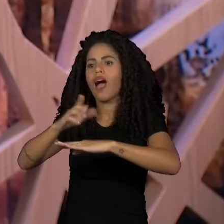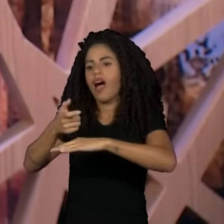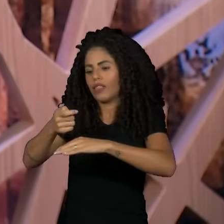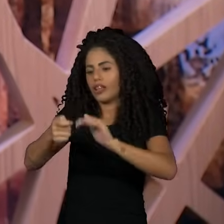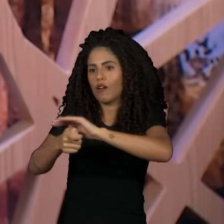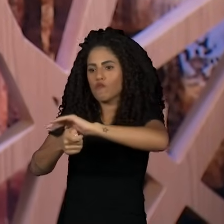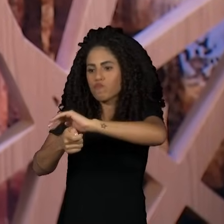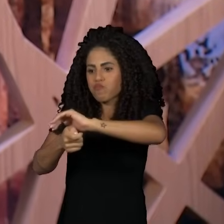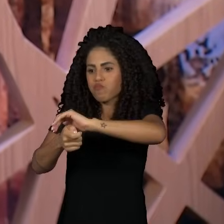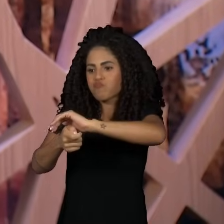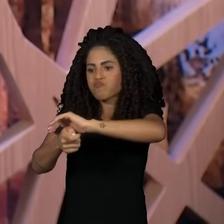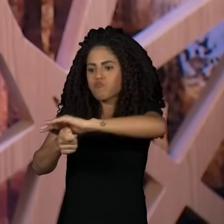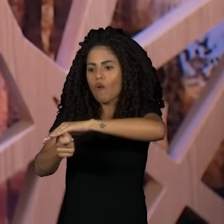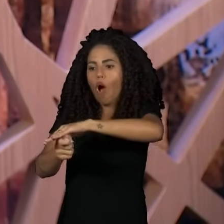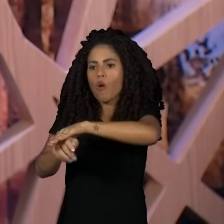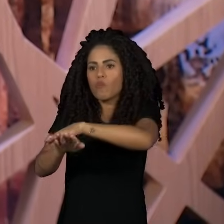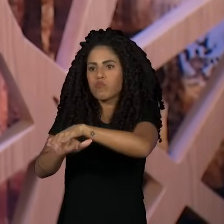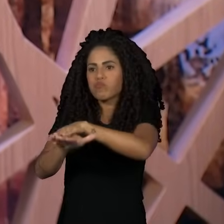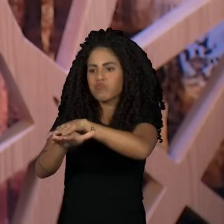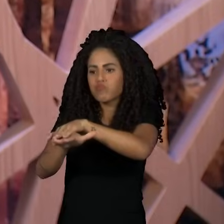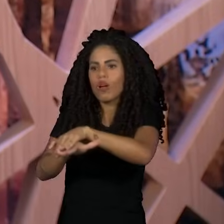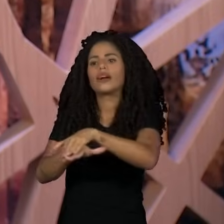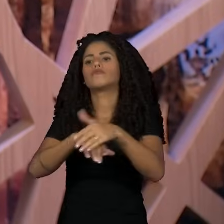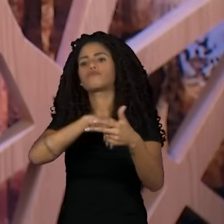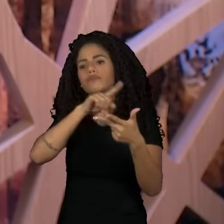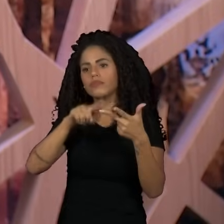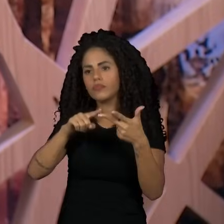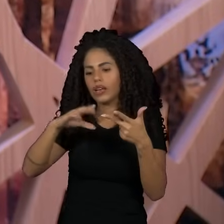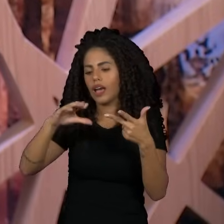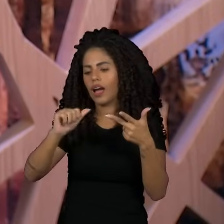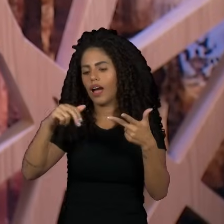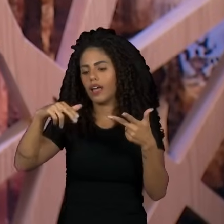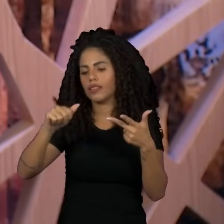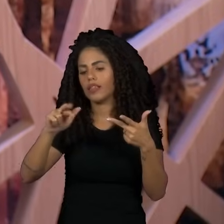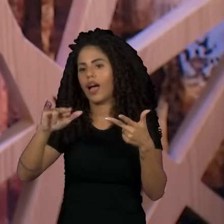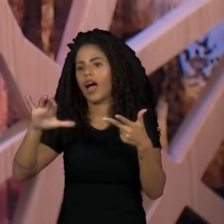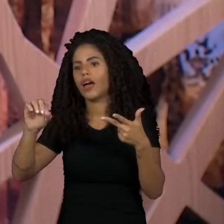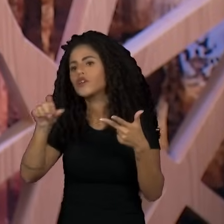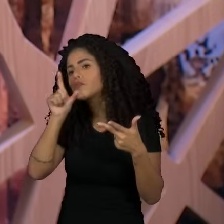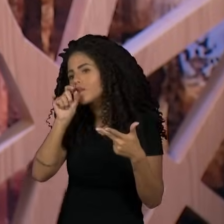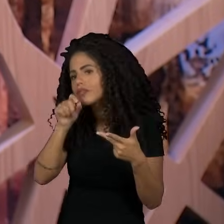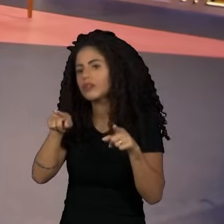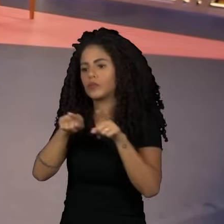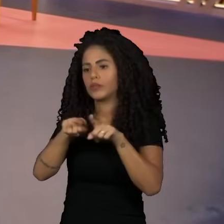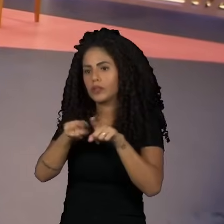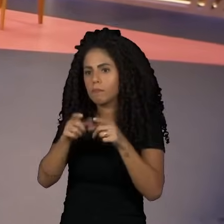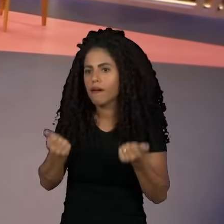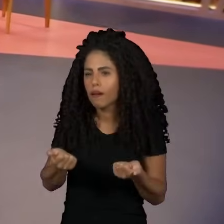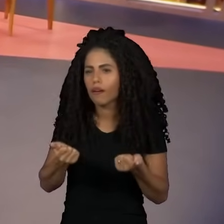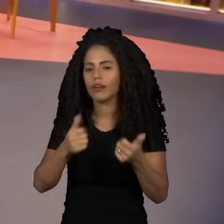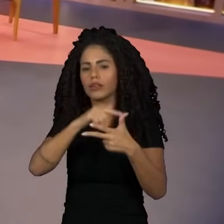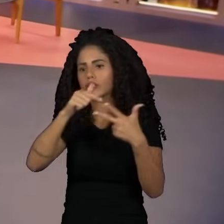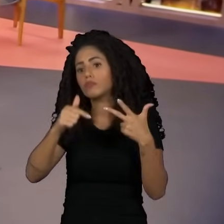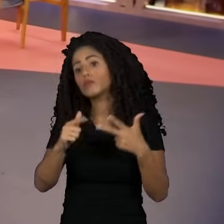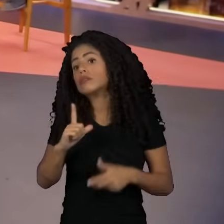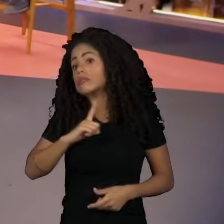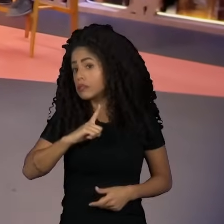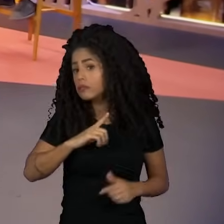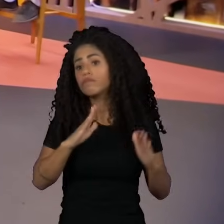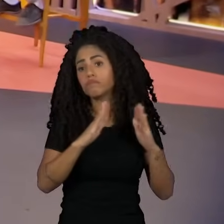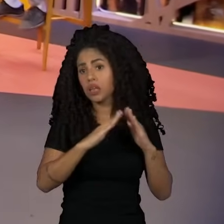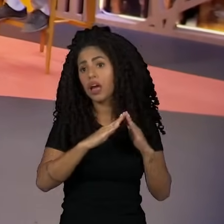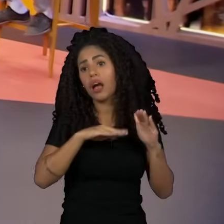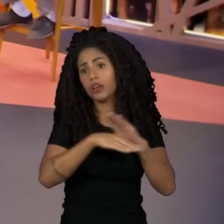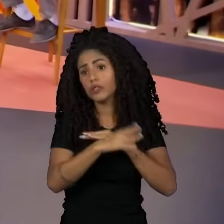Então, como exemplo, a gente pode dar o canário, o trinca-ferro, também chamado de picharro, que é muito comum ainda as pessoas terem como de